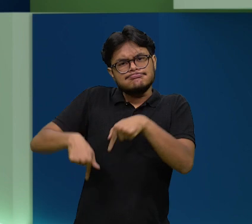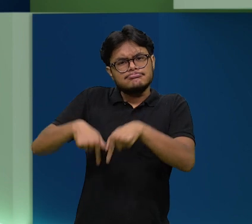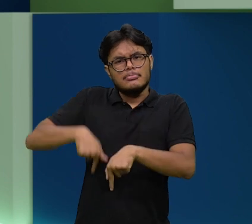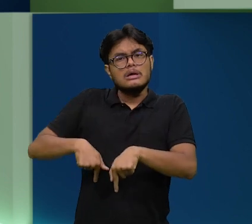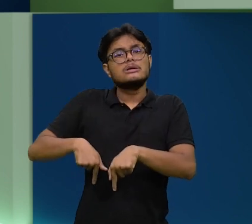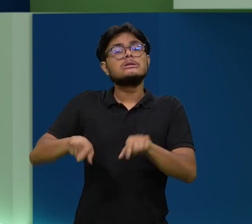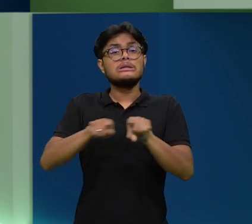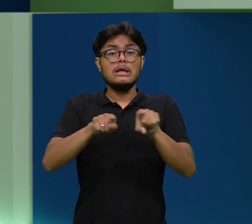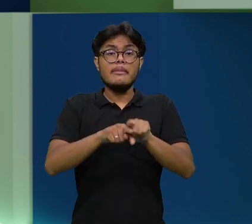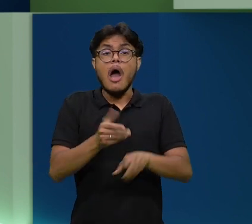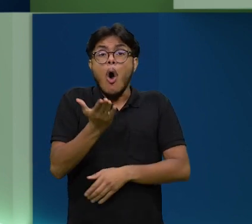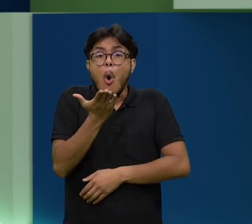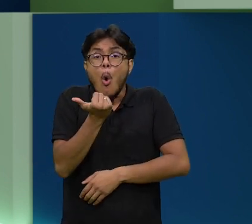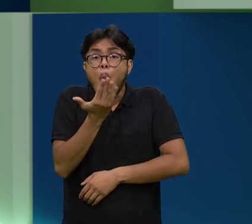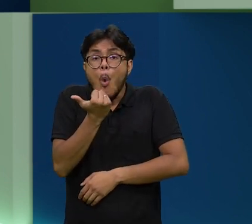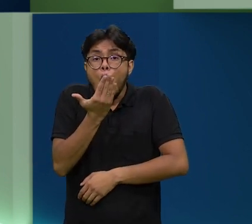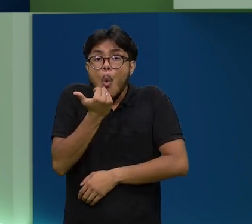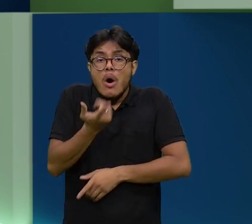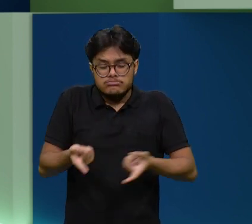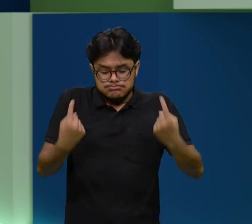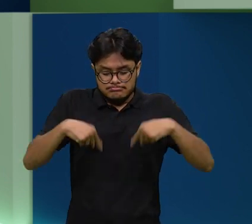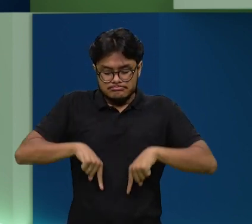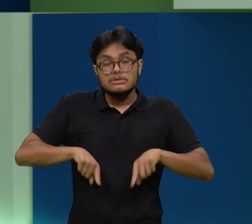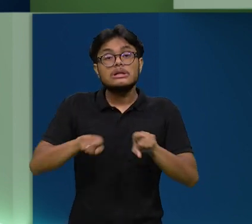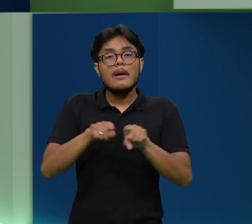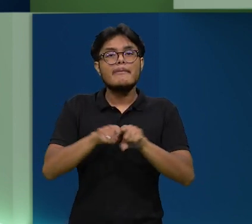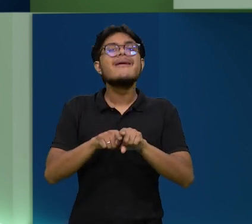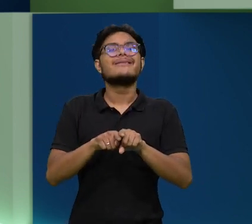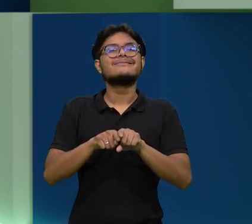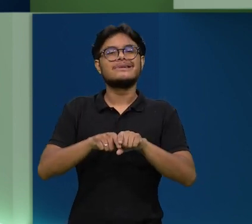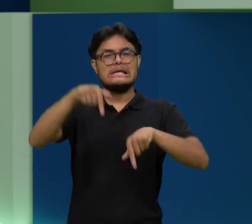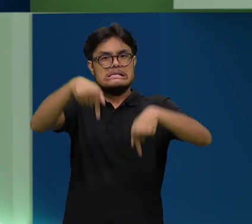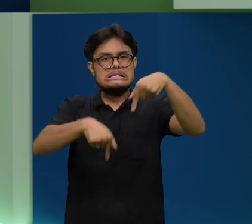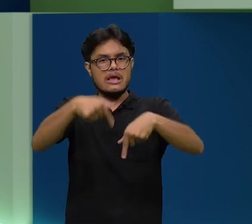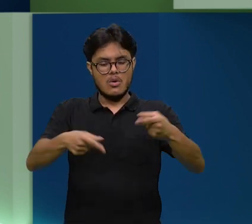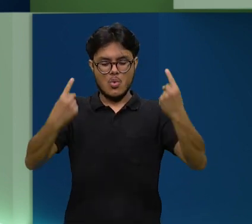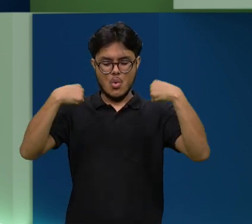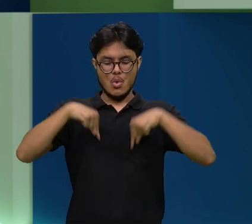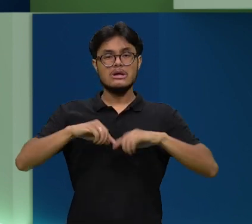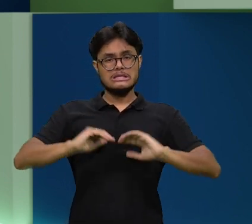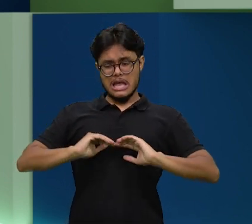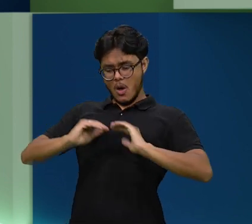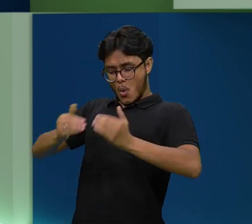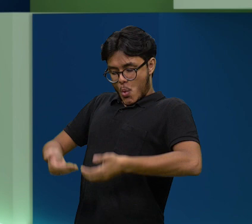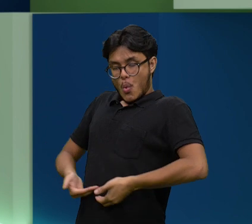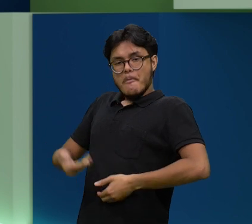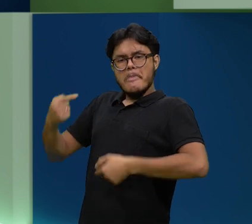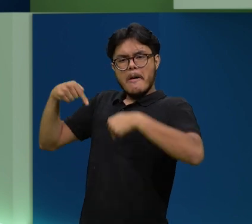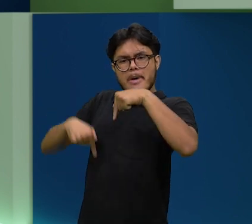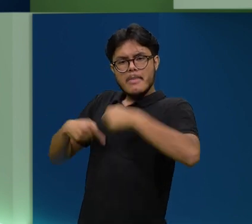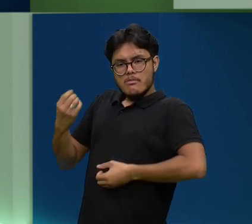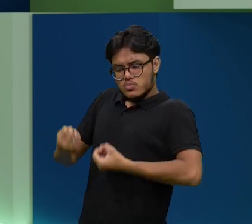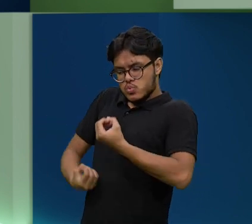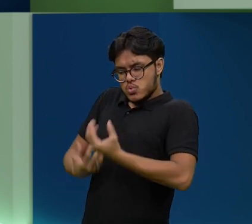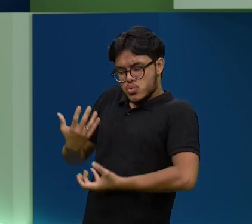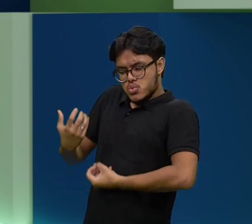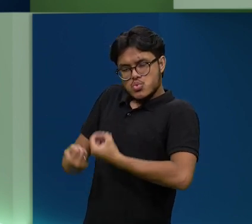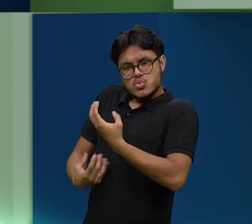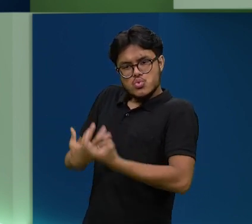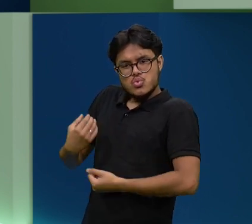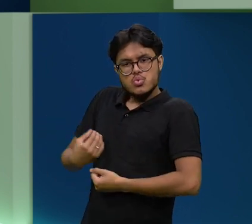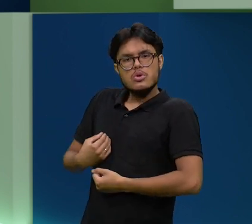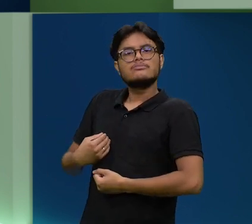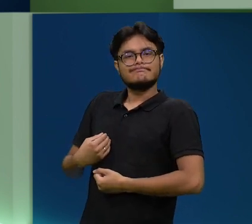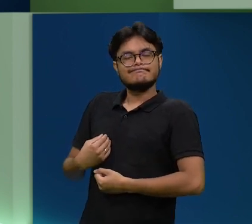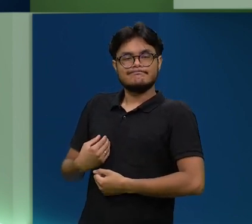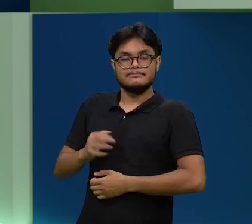de alimento. E a questão endócrina, porque a placenta também produz hormônios extremamente importantes. Por isso